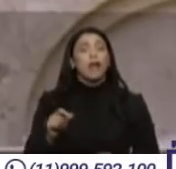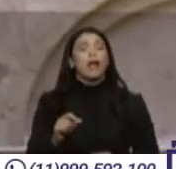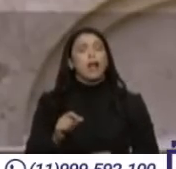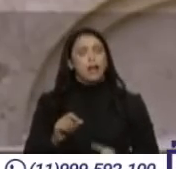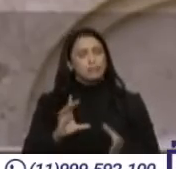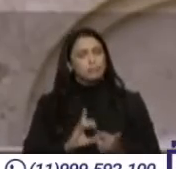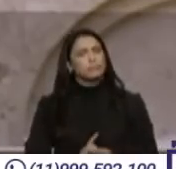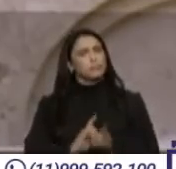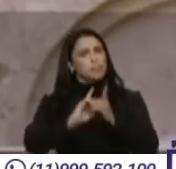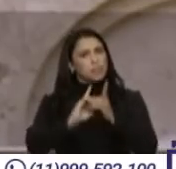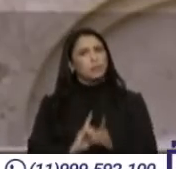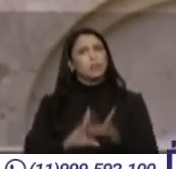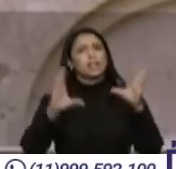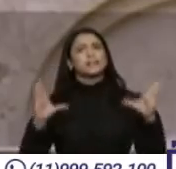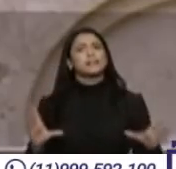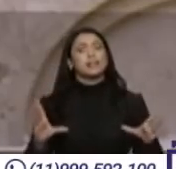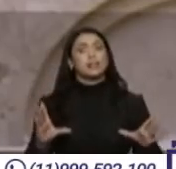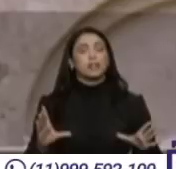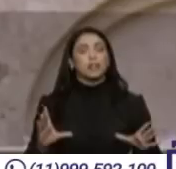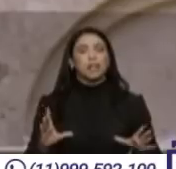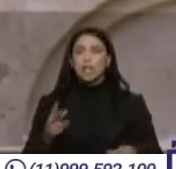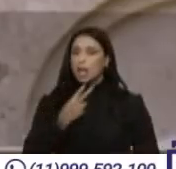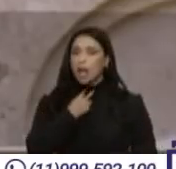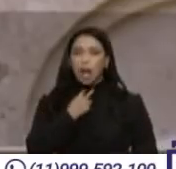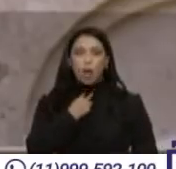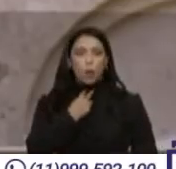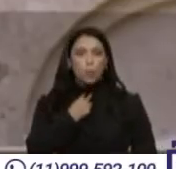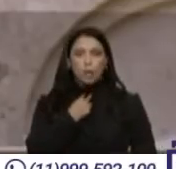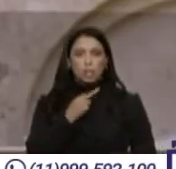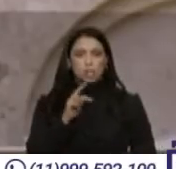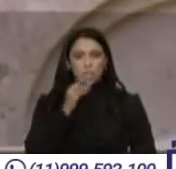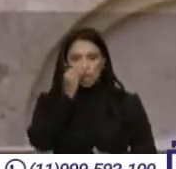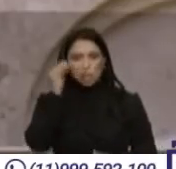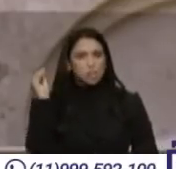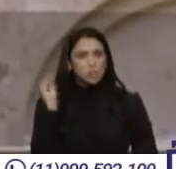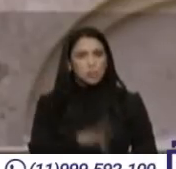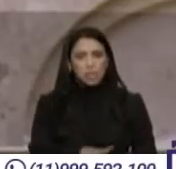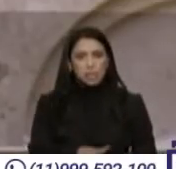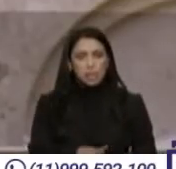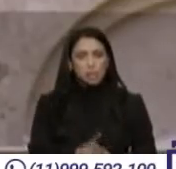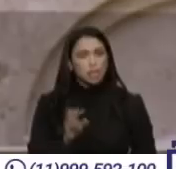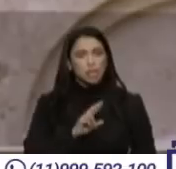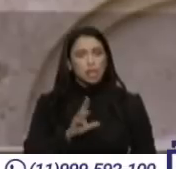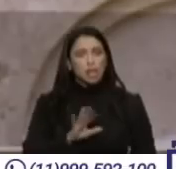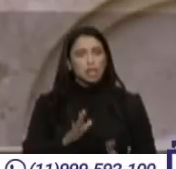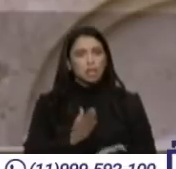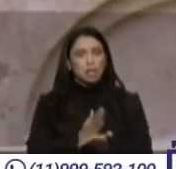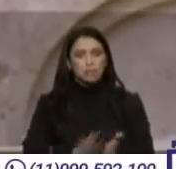ideia democrática, que não pode ser transgredida nem conspurcada.